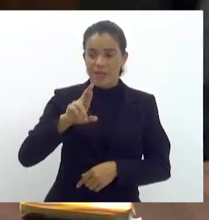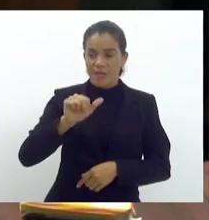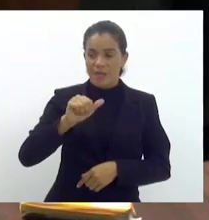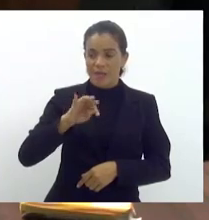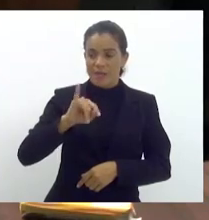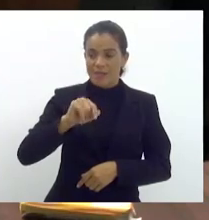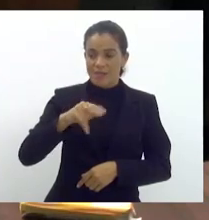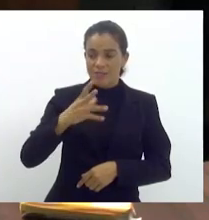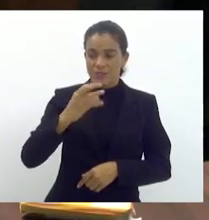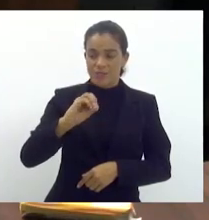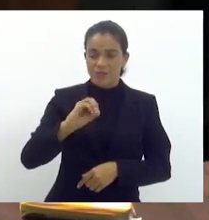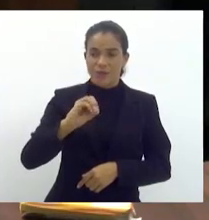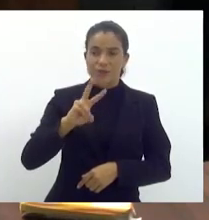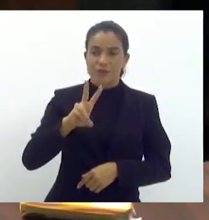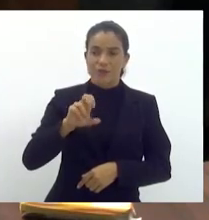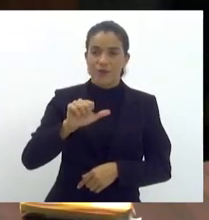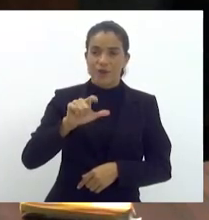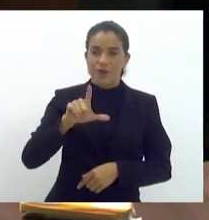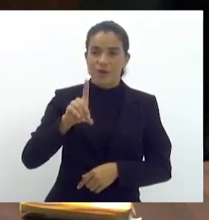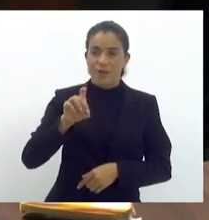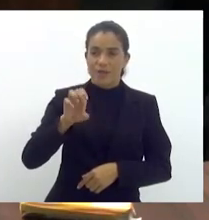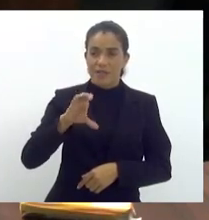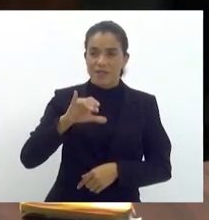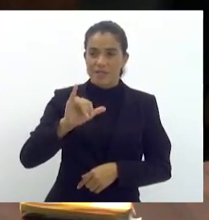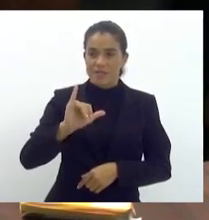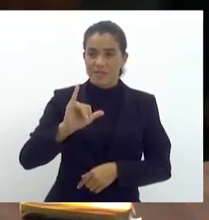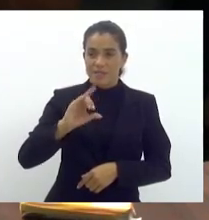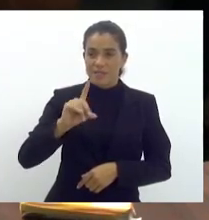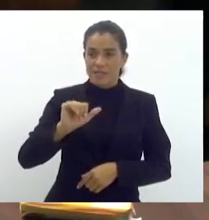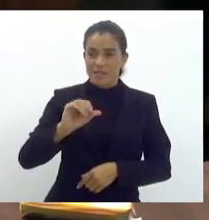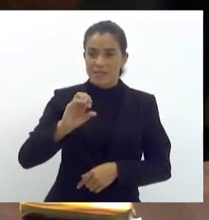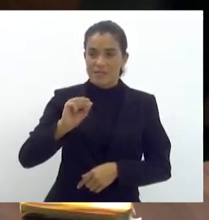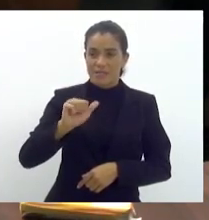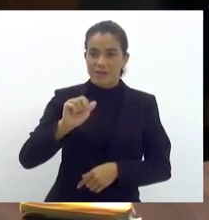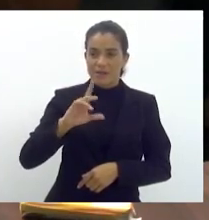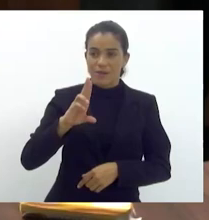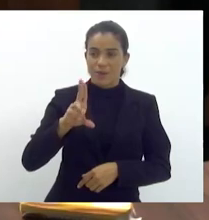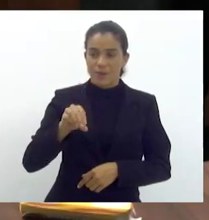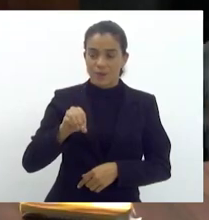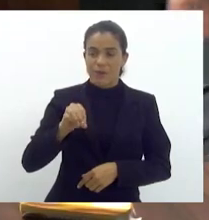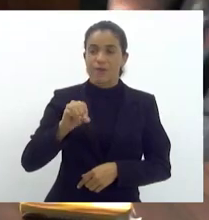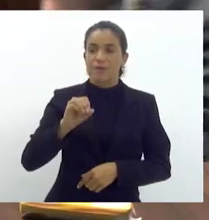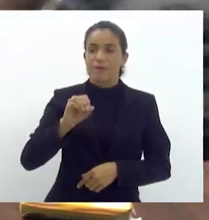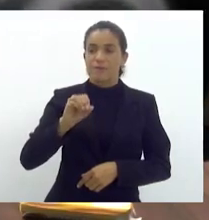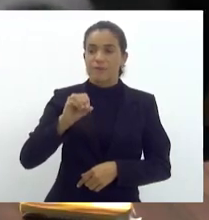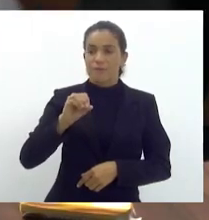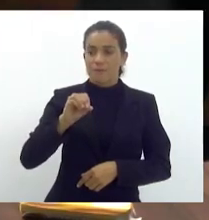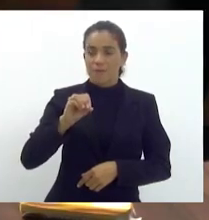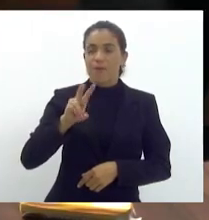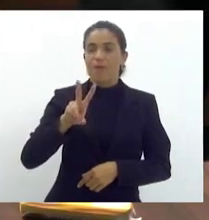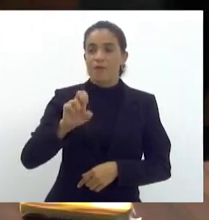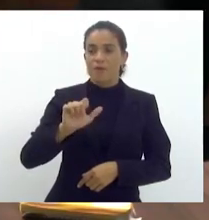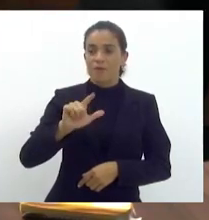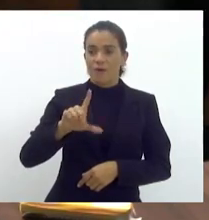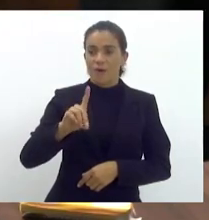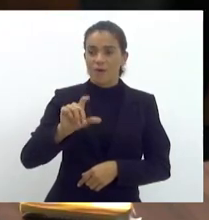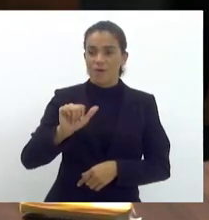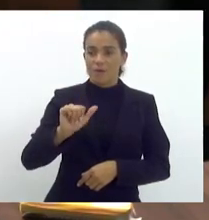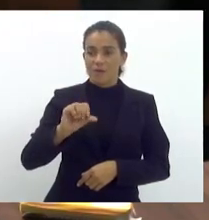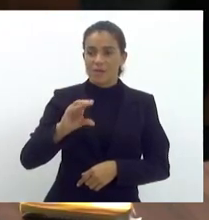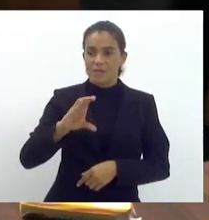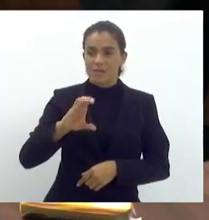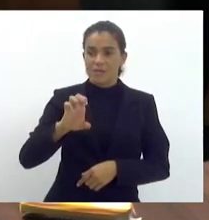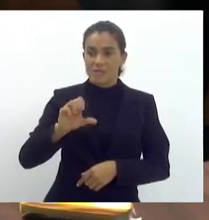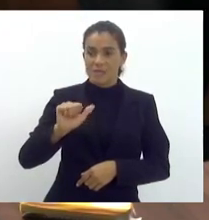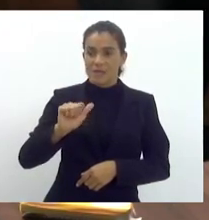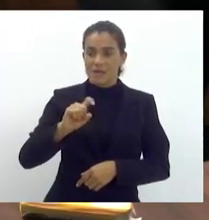Valdeci da Saúde Dionísio Lins Gustavo Schmidt Valda Ceasa